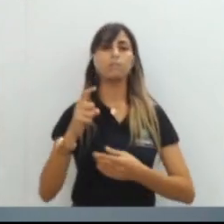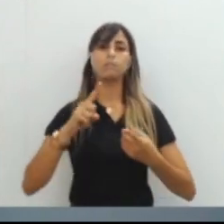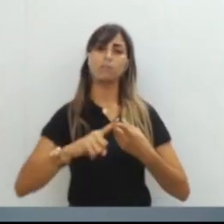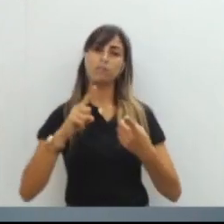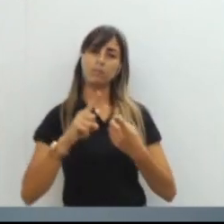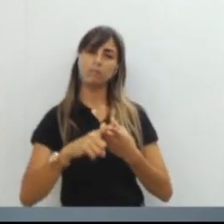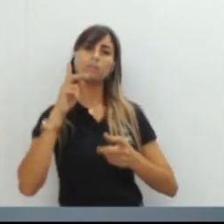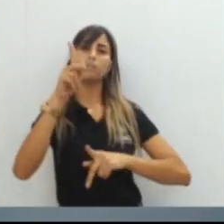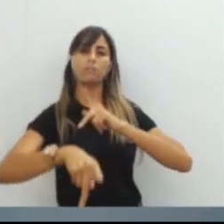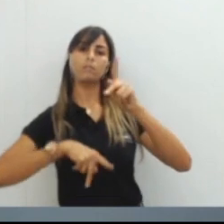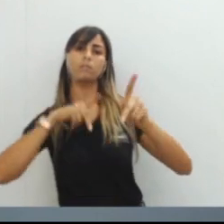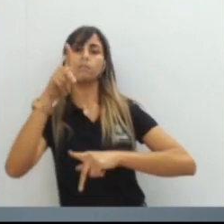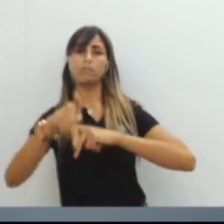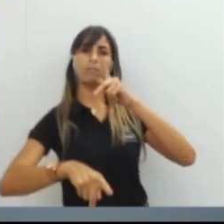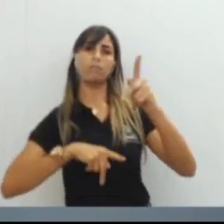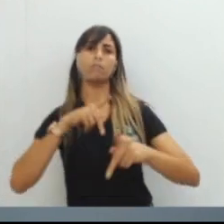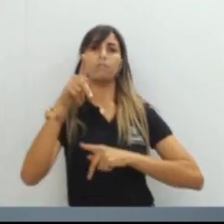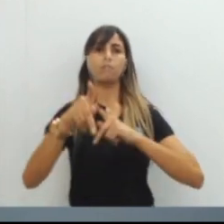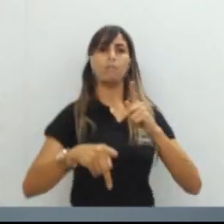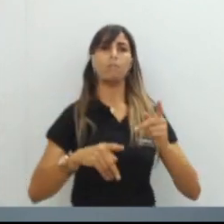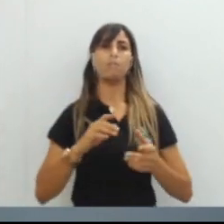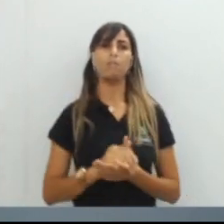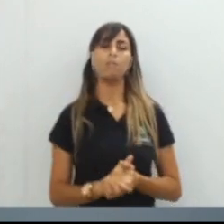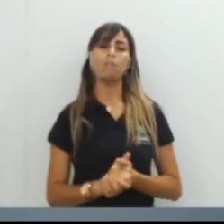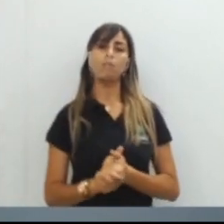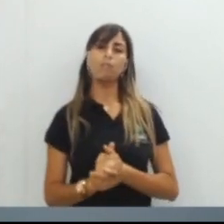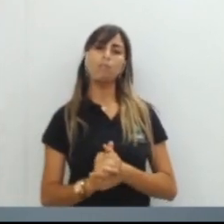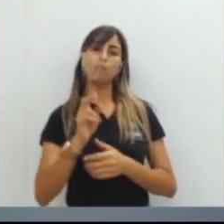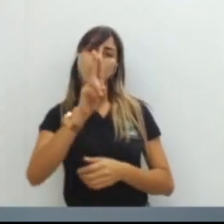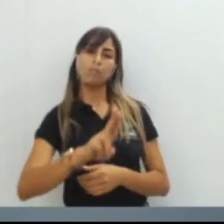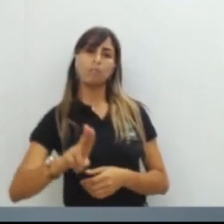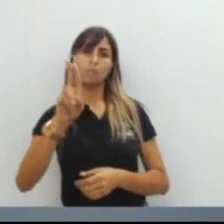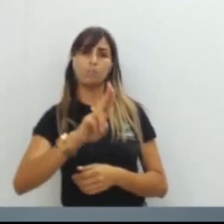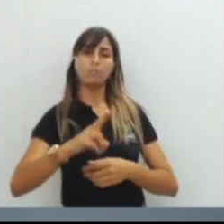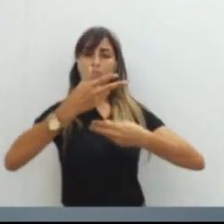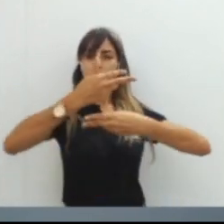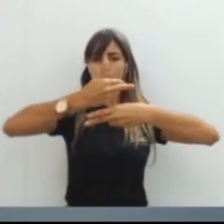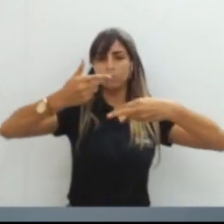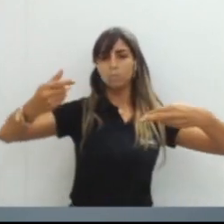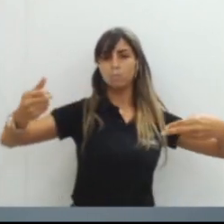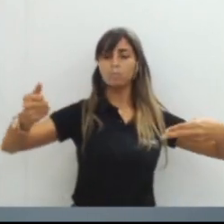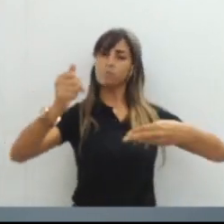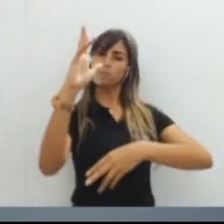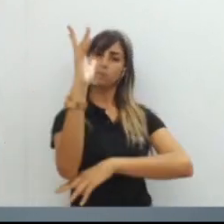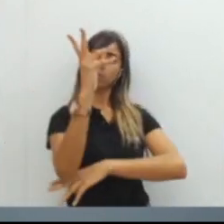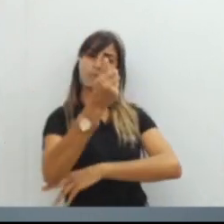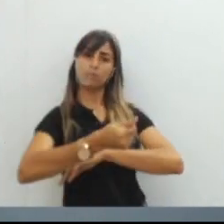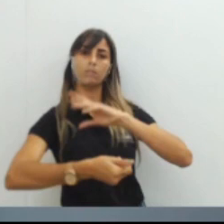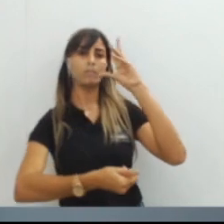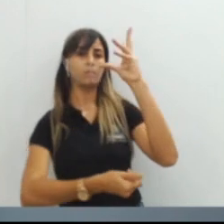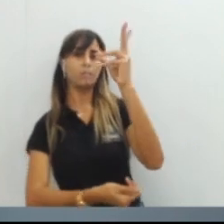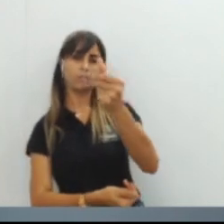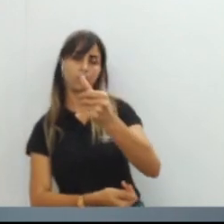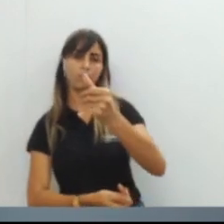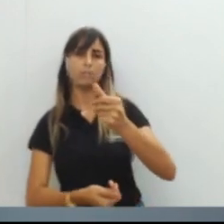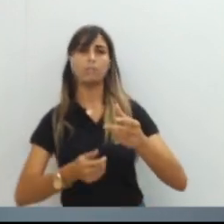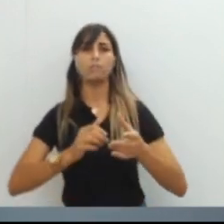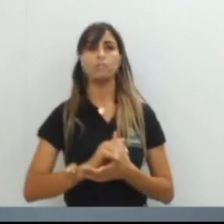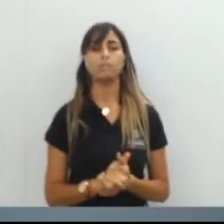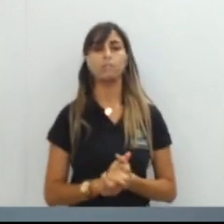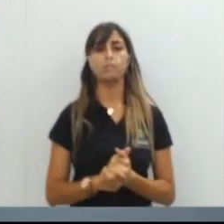populações tradicionais tenham o uso sustentável dos recursos, naturais de forma racional